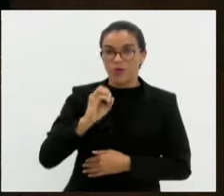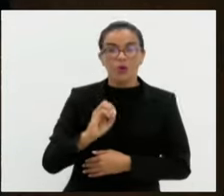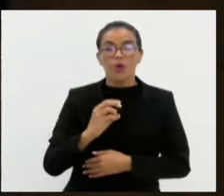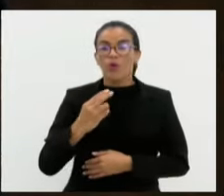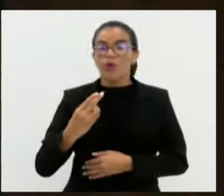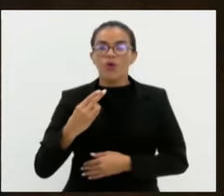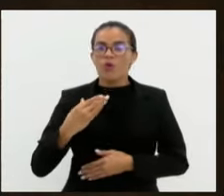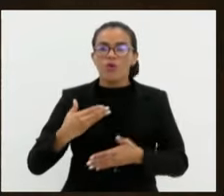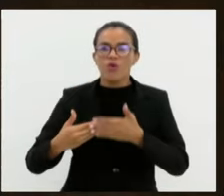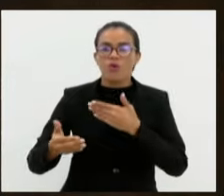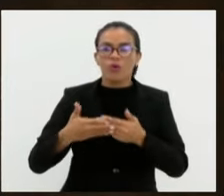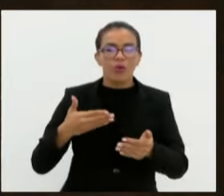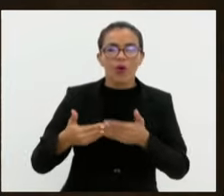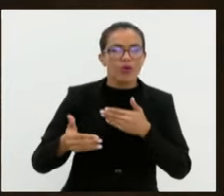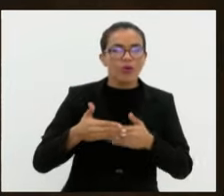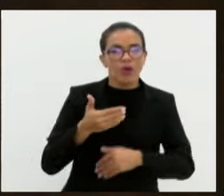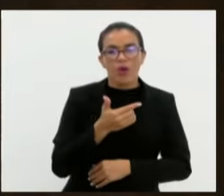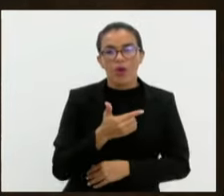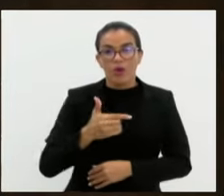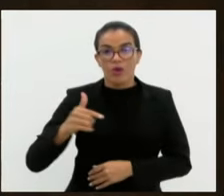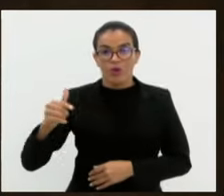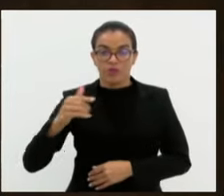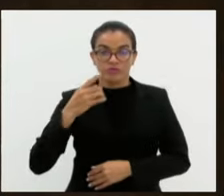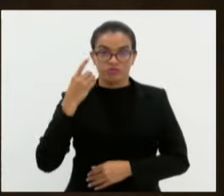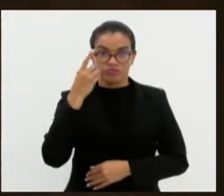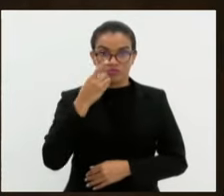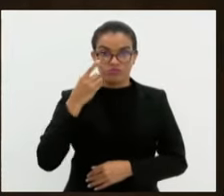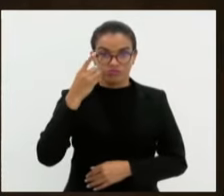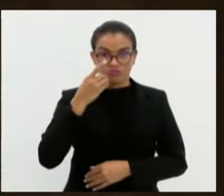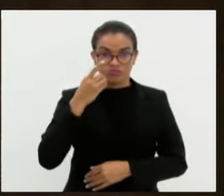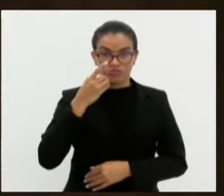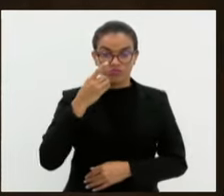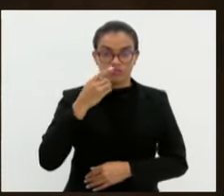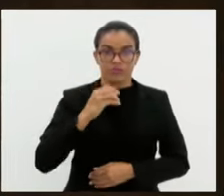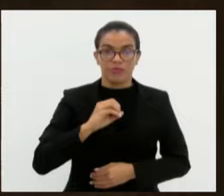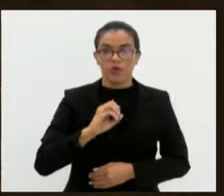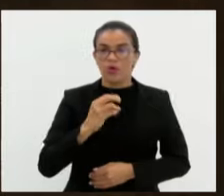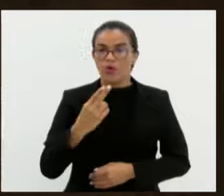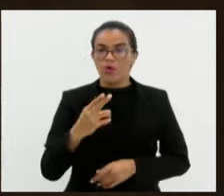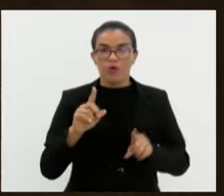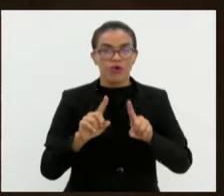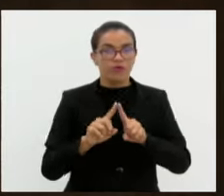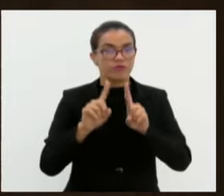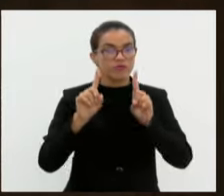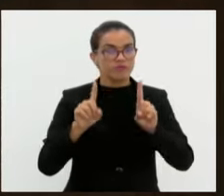outro deputado desta casa ou